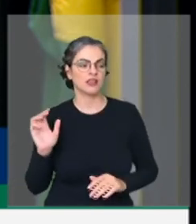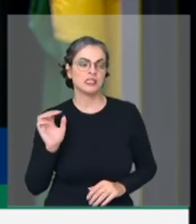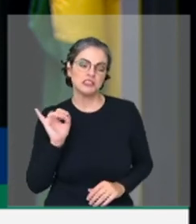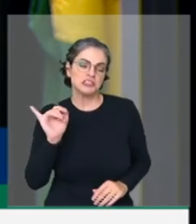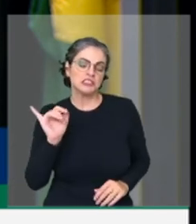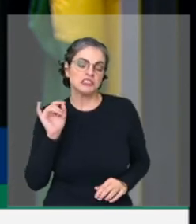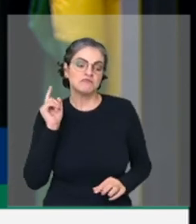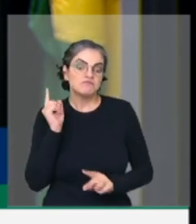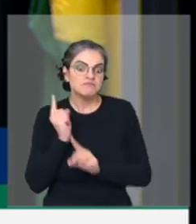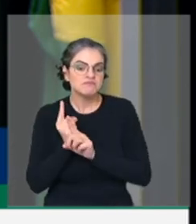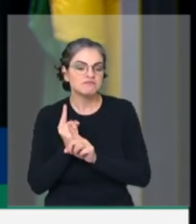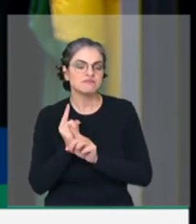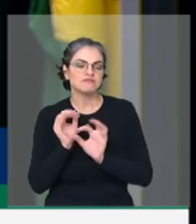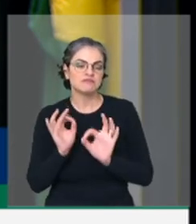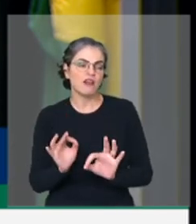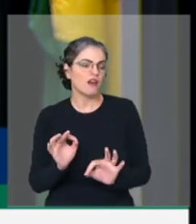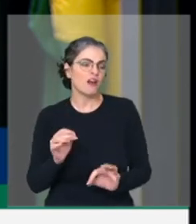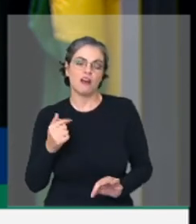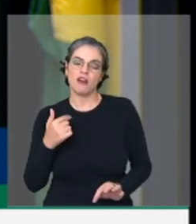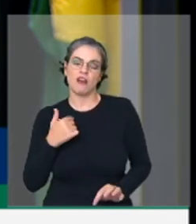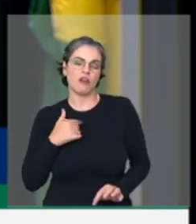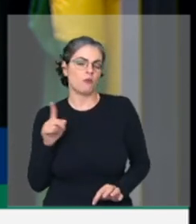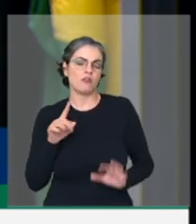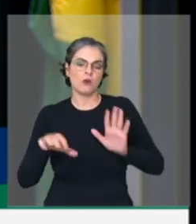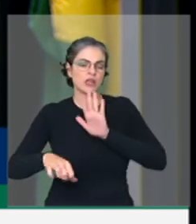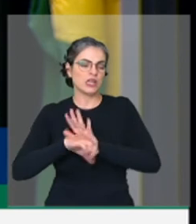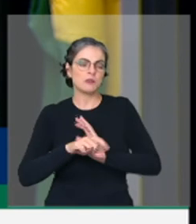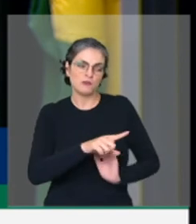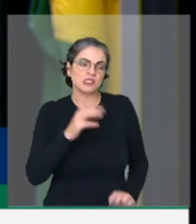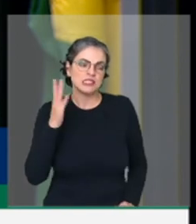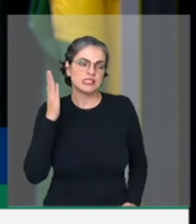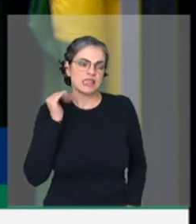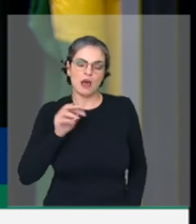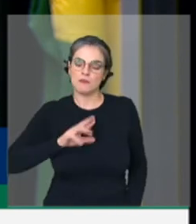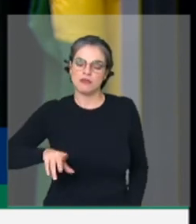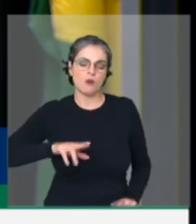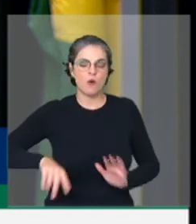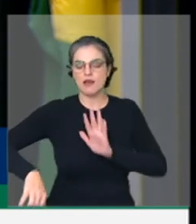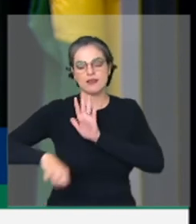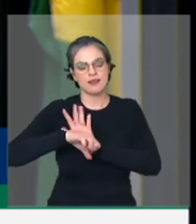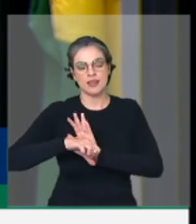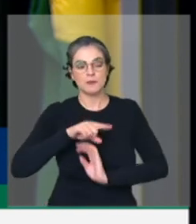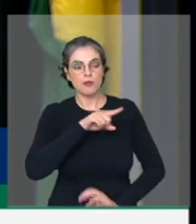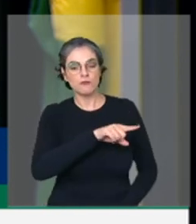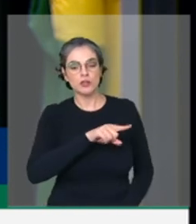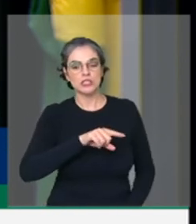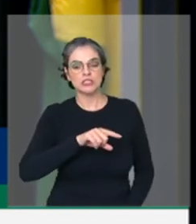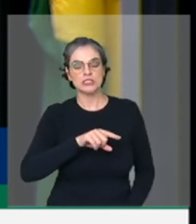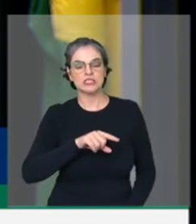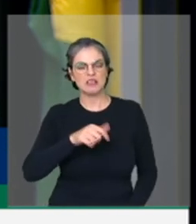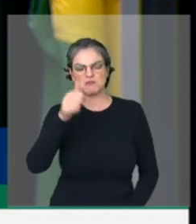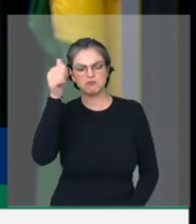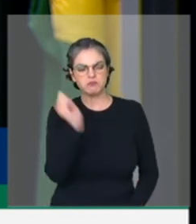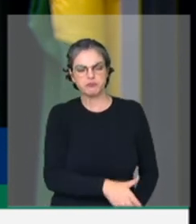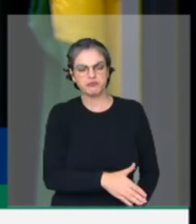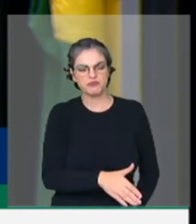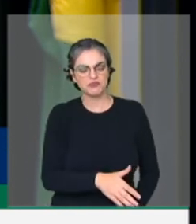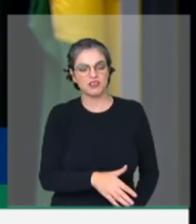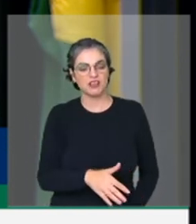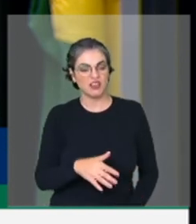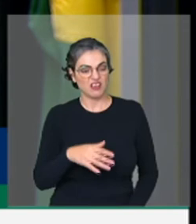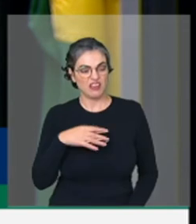premeditasse, não seria crime. Você sabe que não seria crime. Você é um jurista pífio, mas sabe